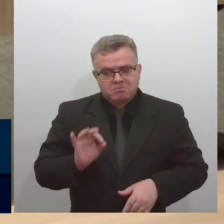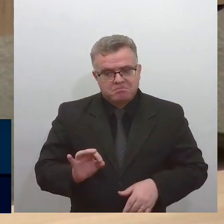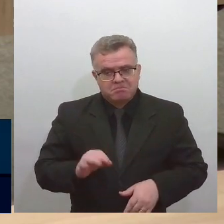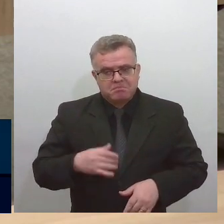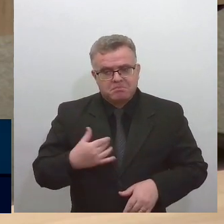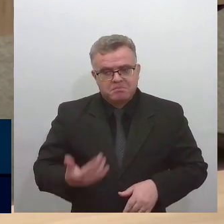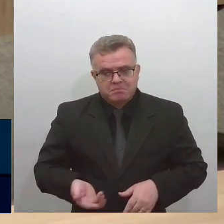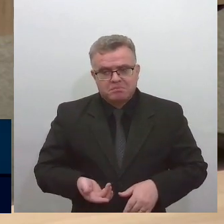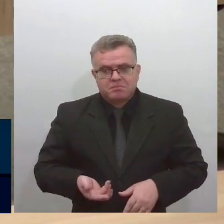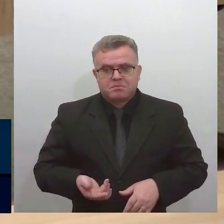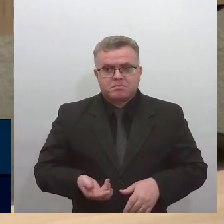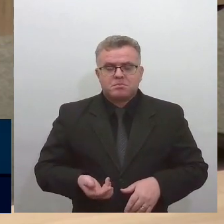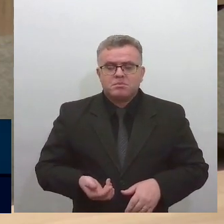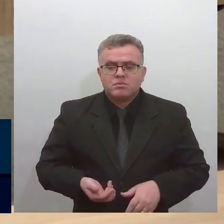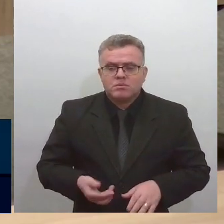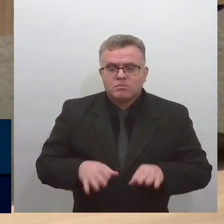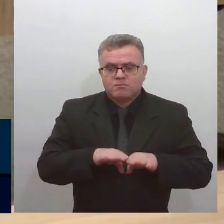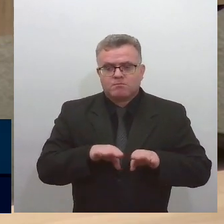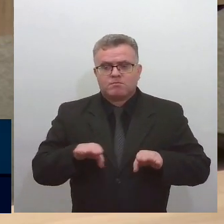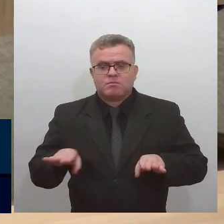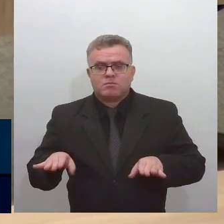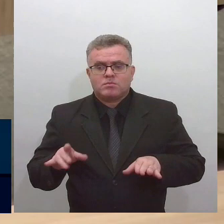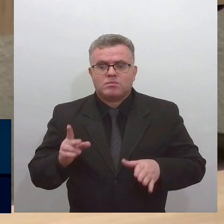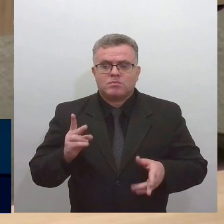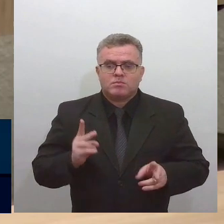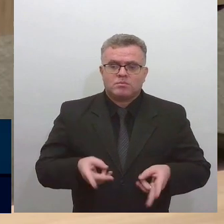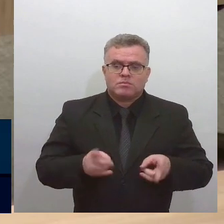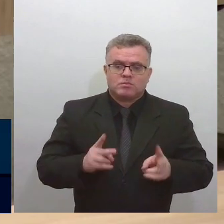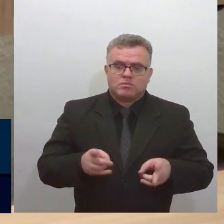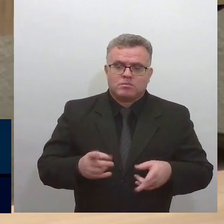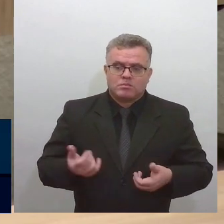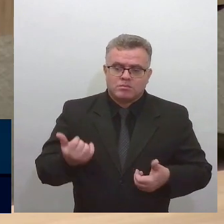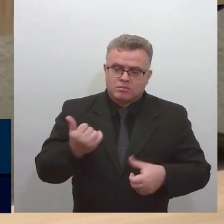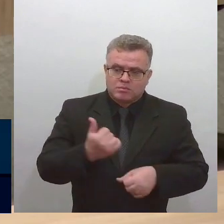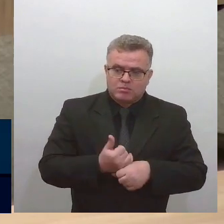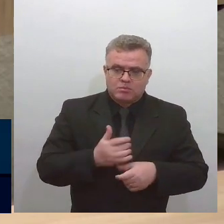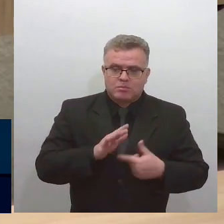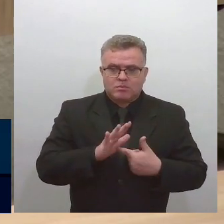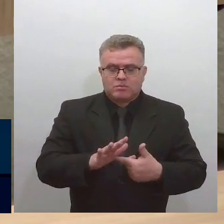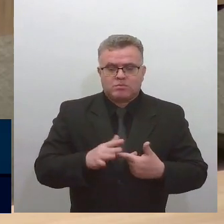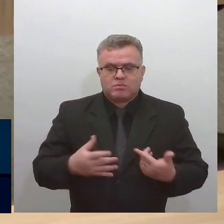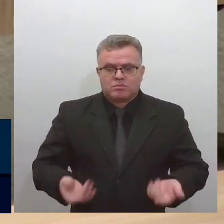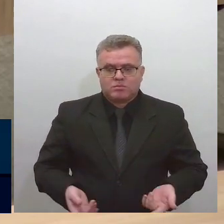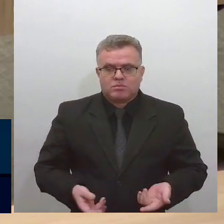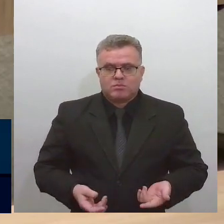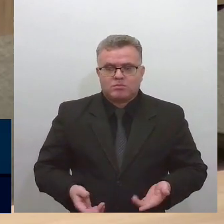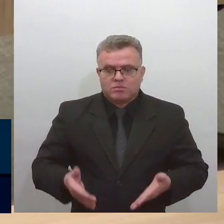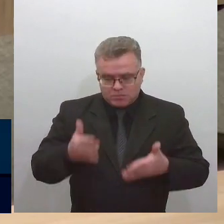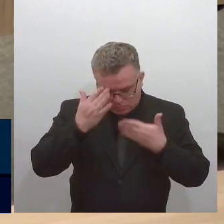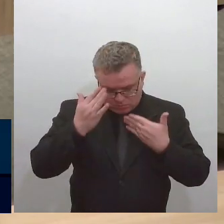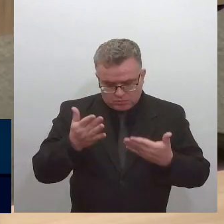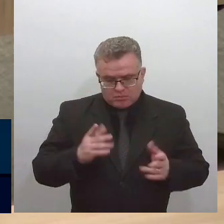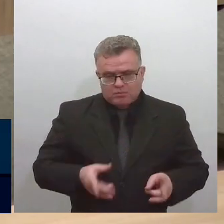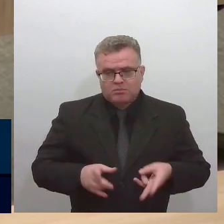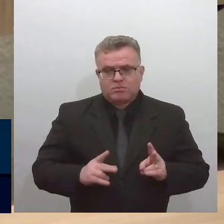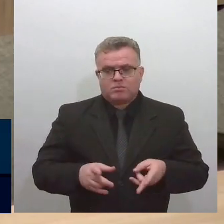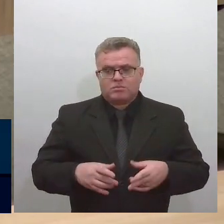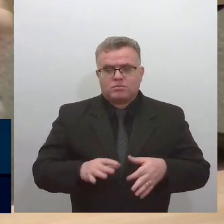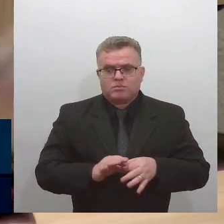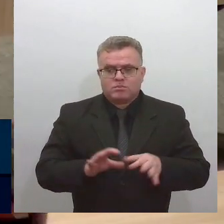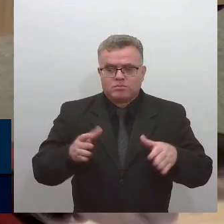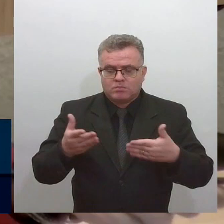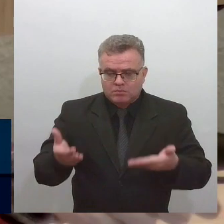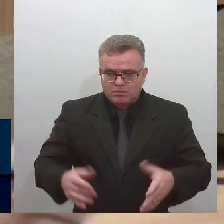pavimento como também substitu de placa de sinaliza mais só agradecer a presença e me colocar à